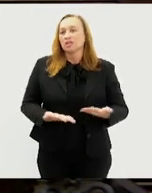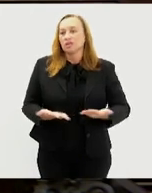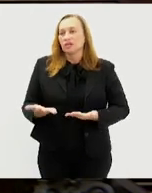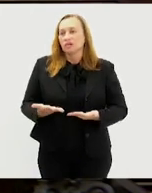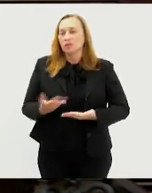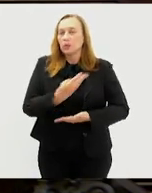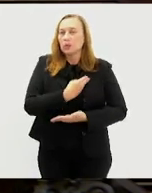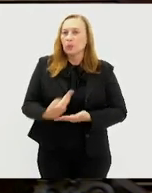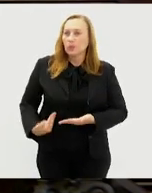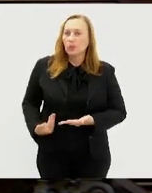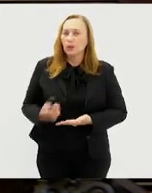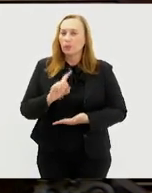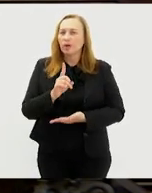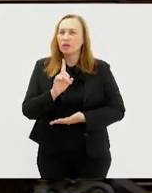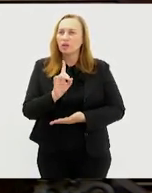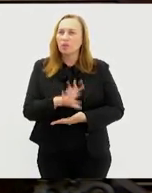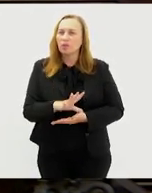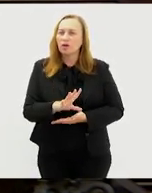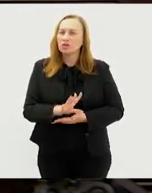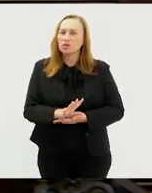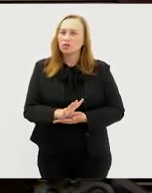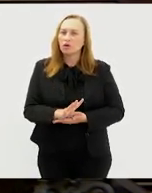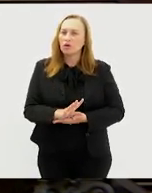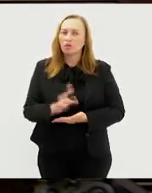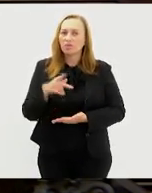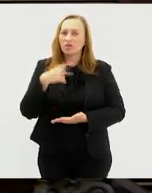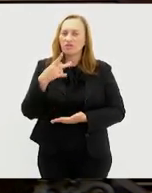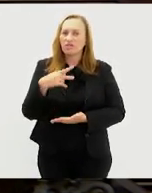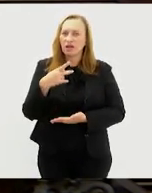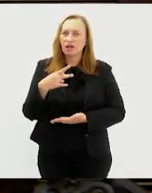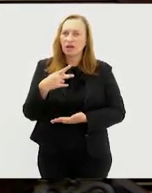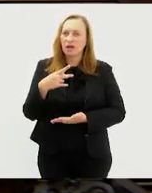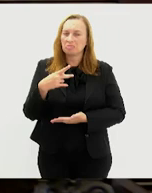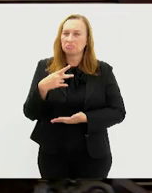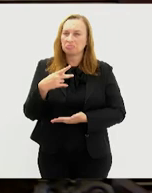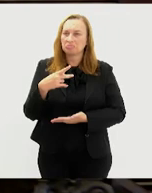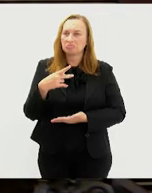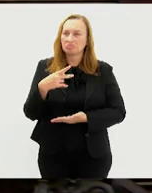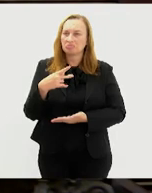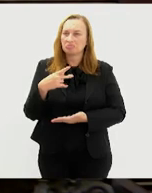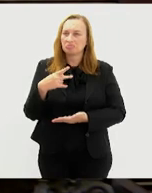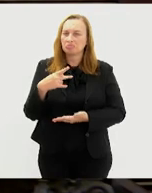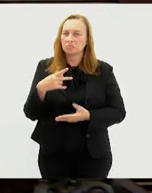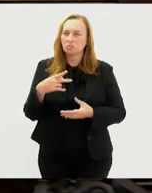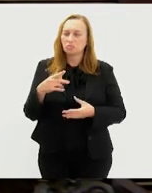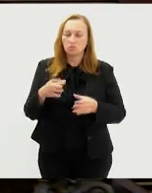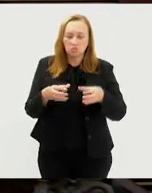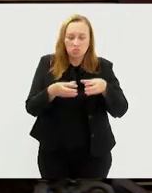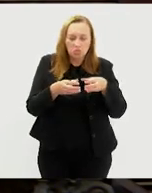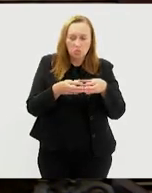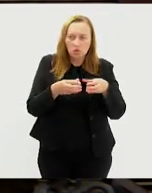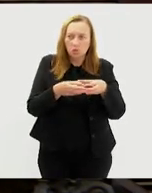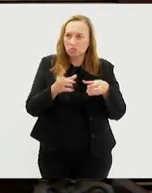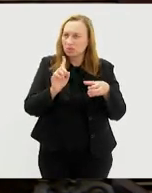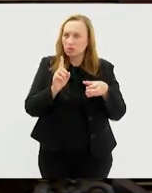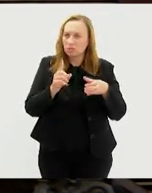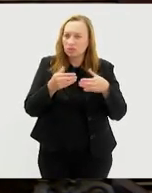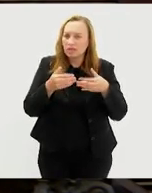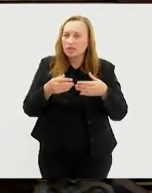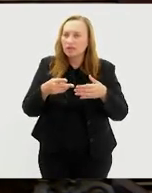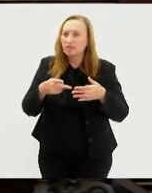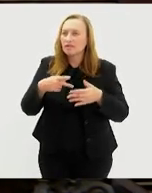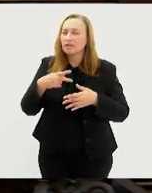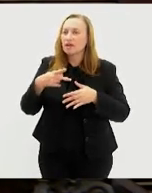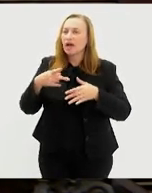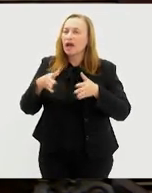não é um público que pode falar somente para si mesmo não pode se fechar nos seus circuitos tem que ter